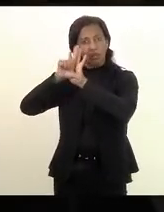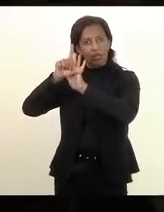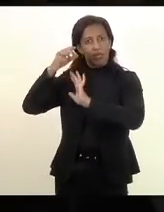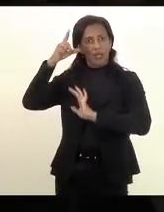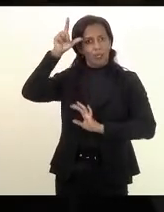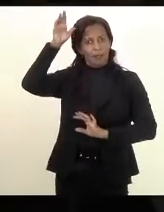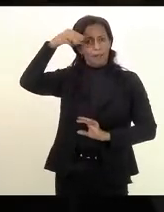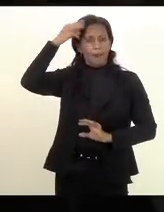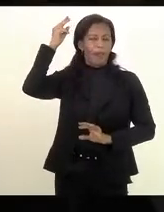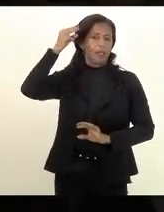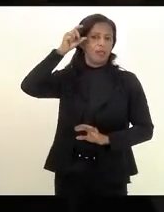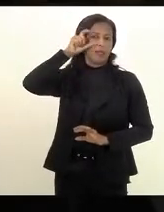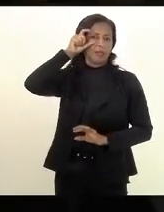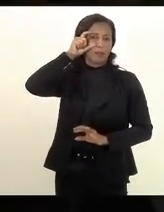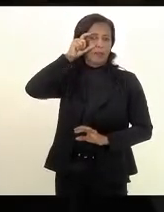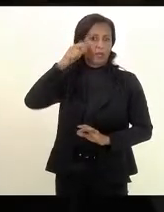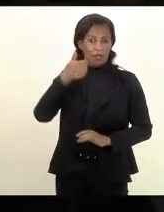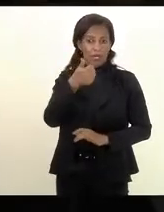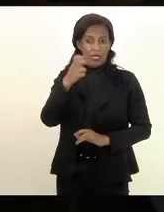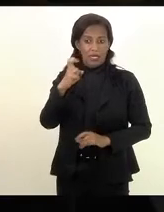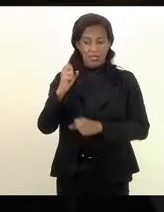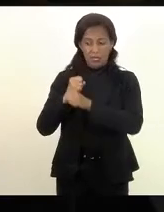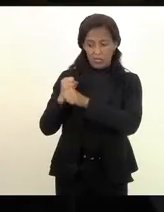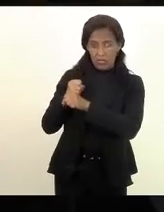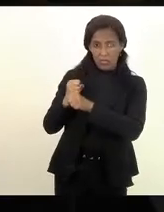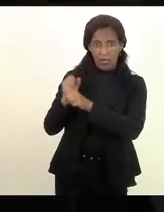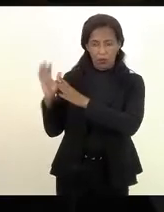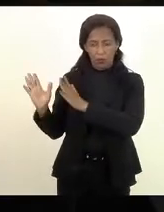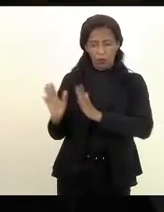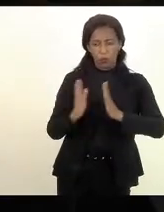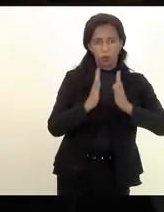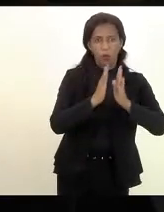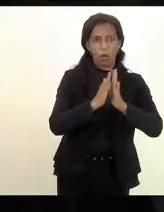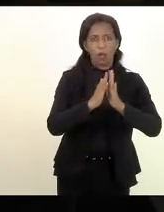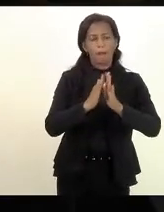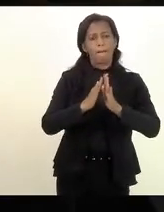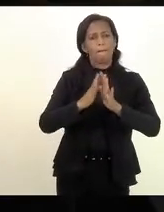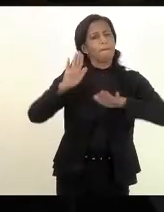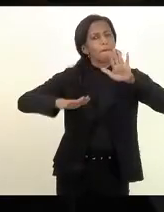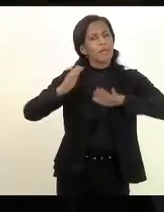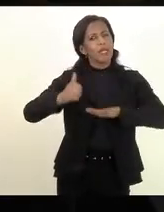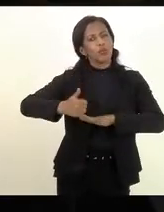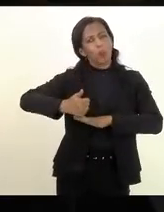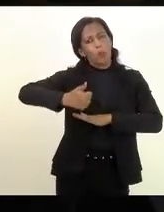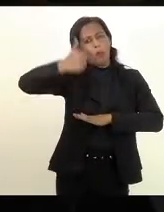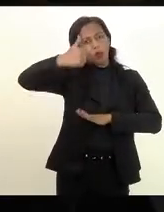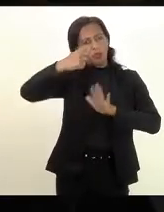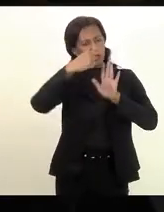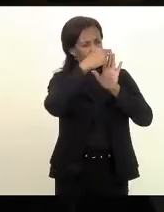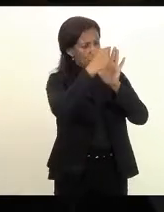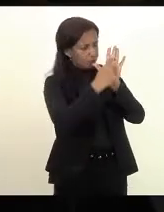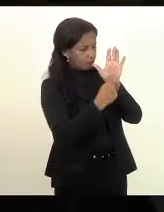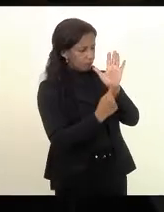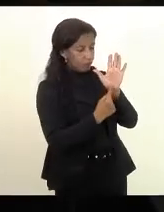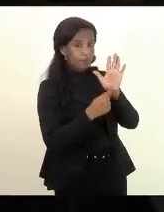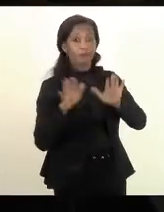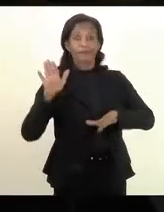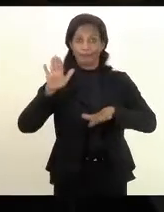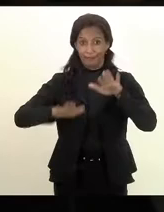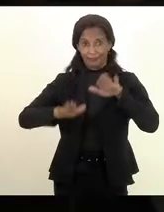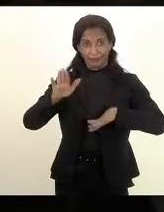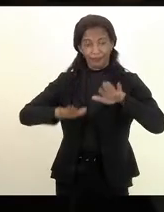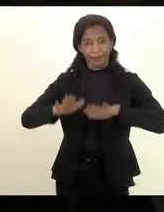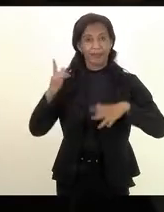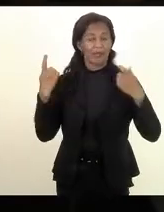recentemente completados e mesmo reconhecendo que os indicadores foram positivos de modo geral ainda assim